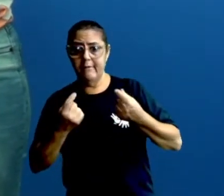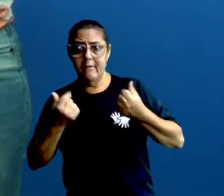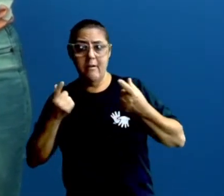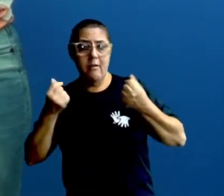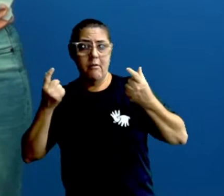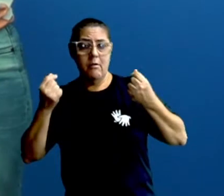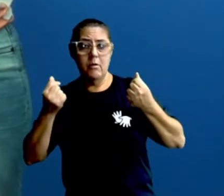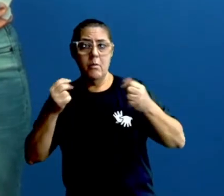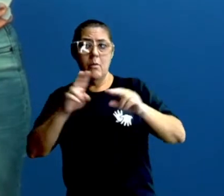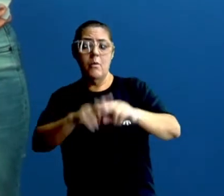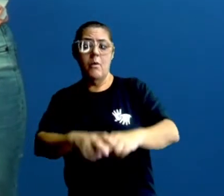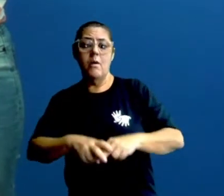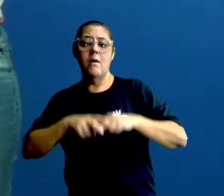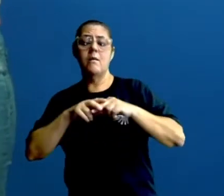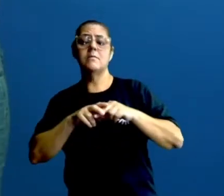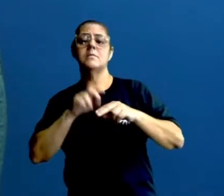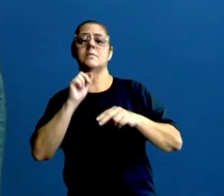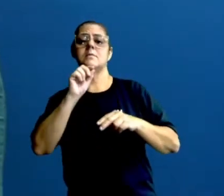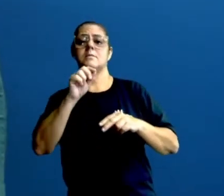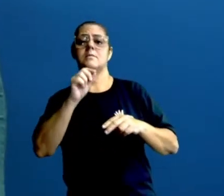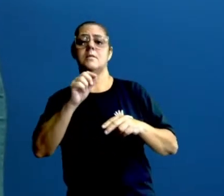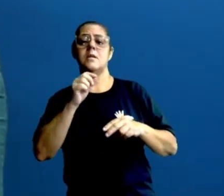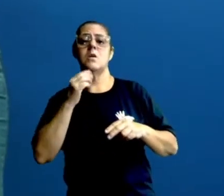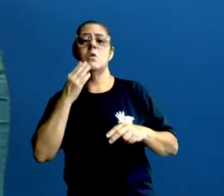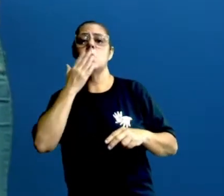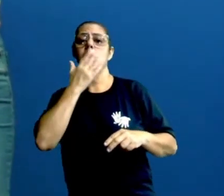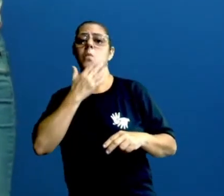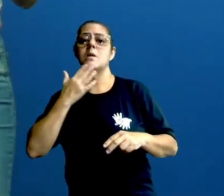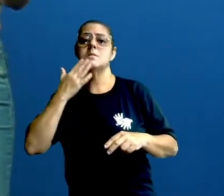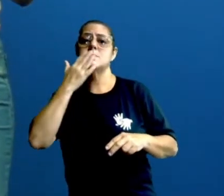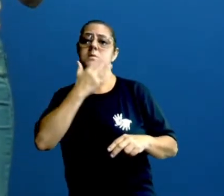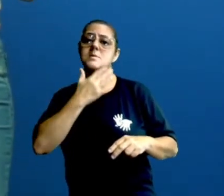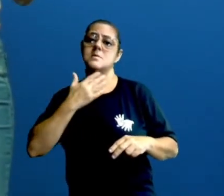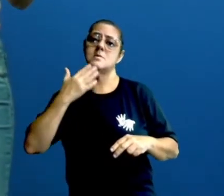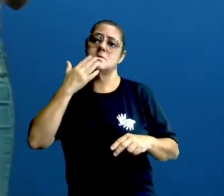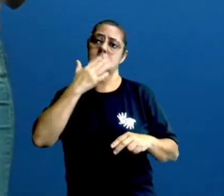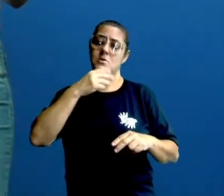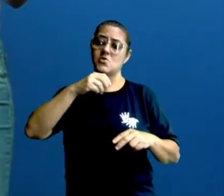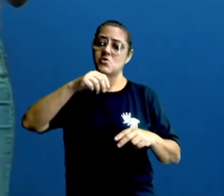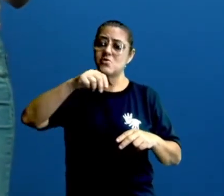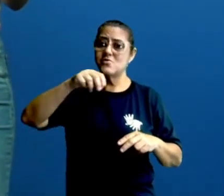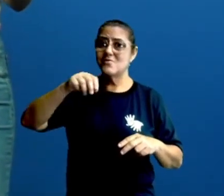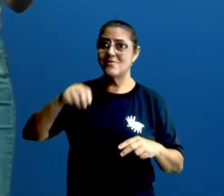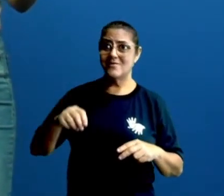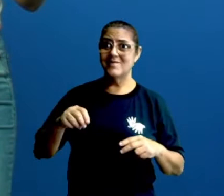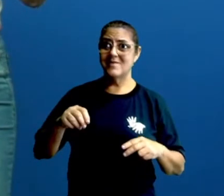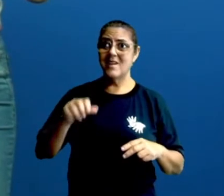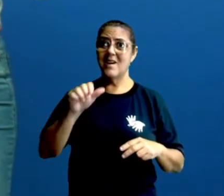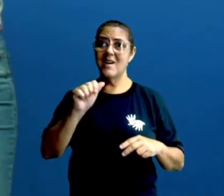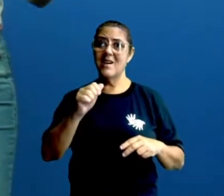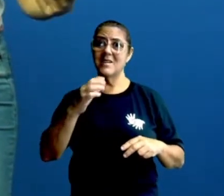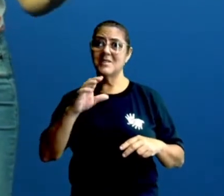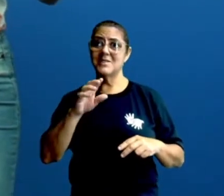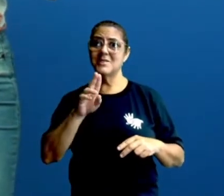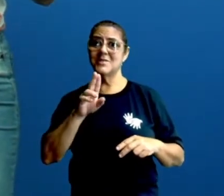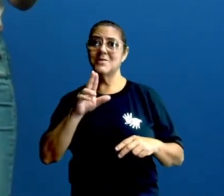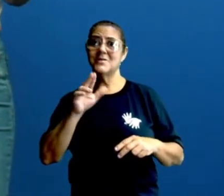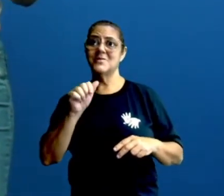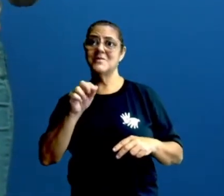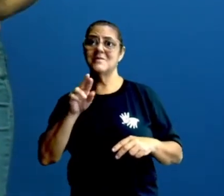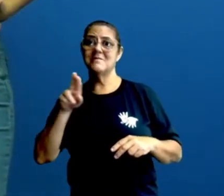Do açúcar. Então, vejam como o ciclo do açúcar a gente pode colocar como um dos